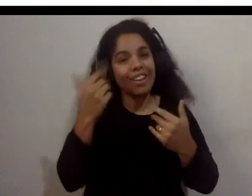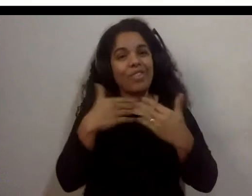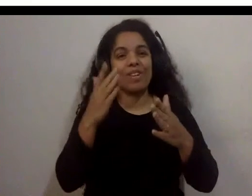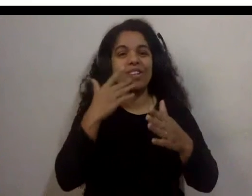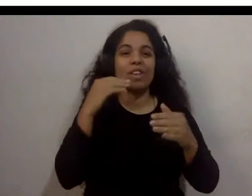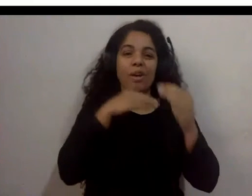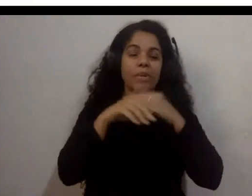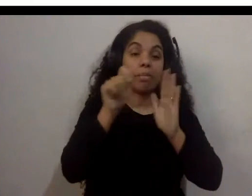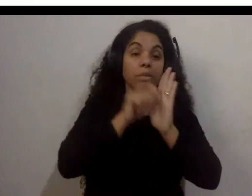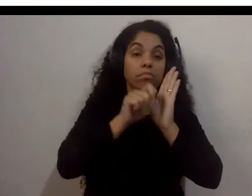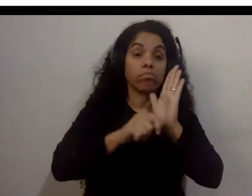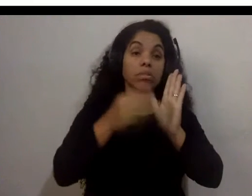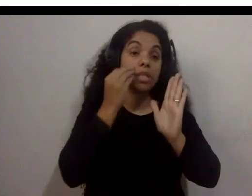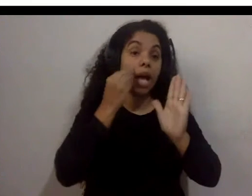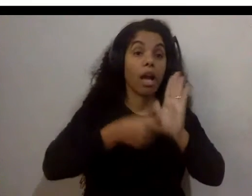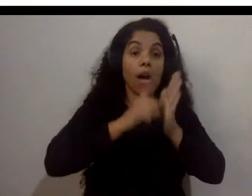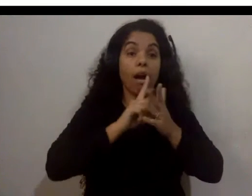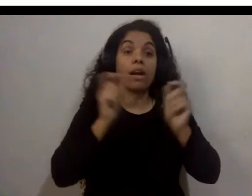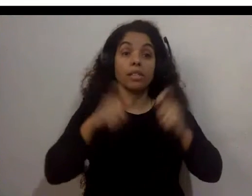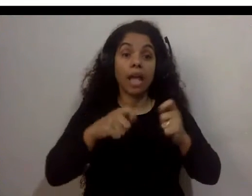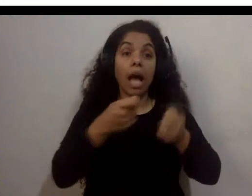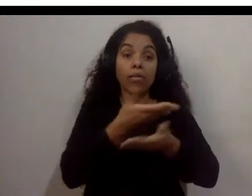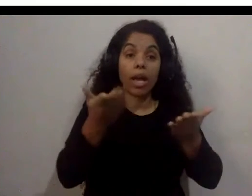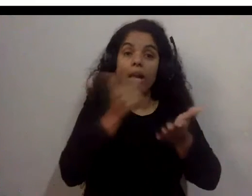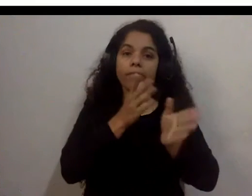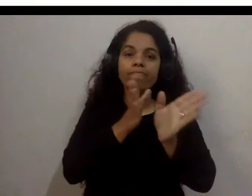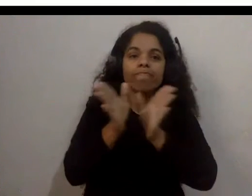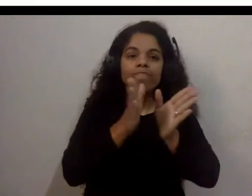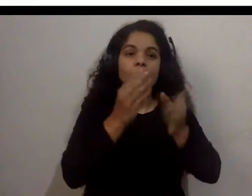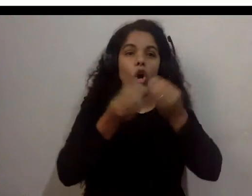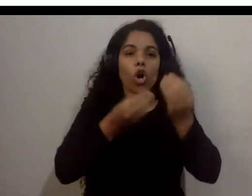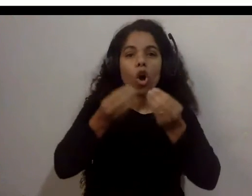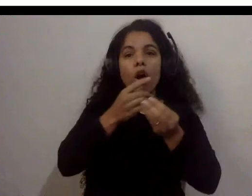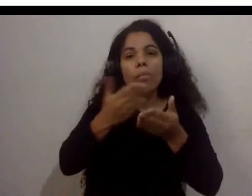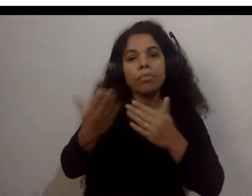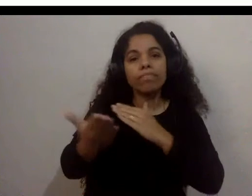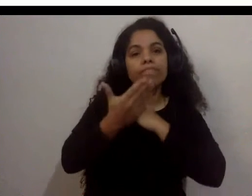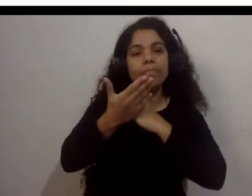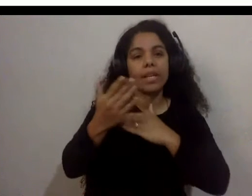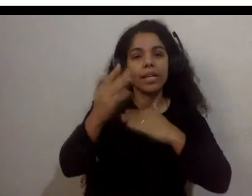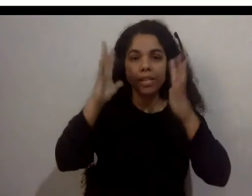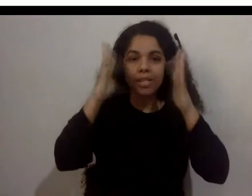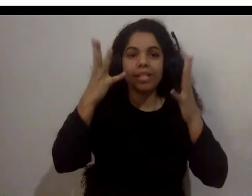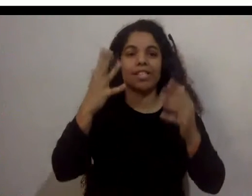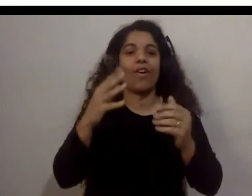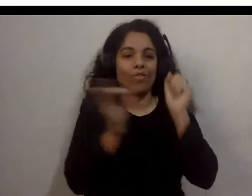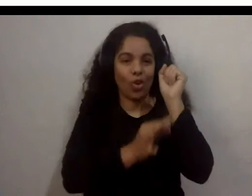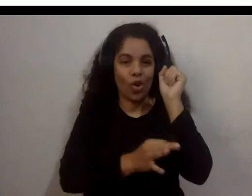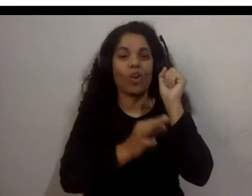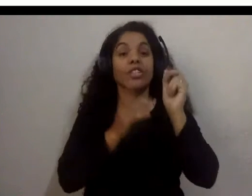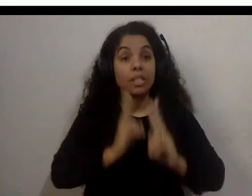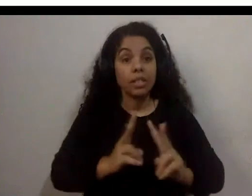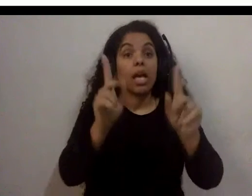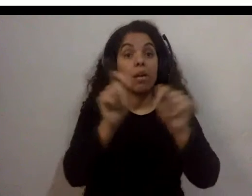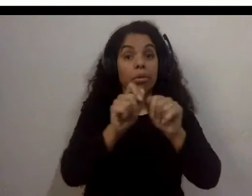que escrever o teste antes começava a dar a ele algumas direções para guiar a decisão do código. Então, ele sempre